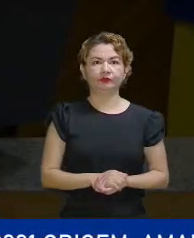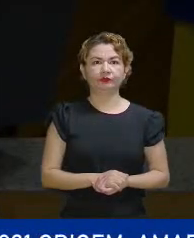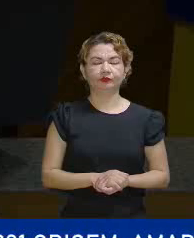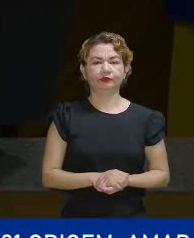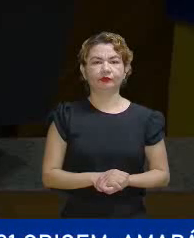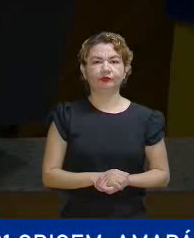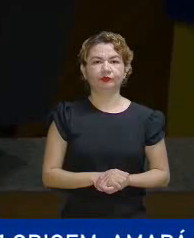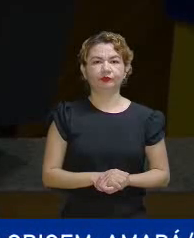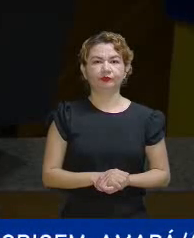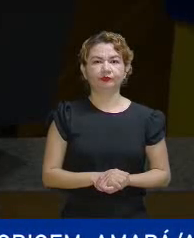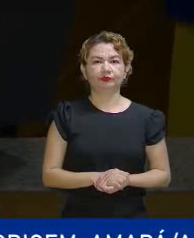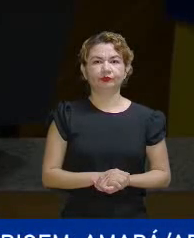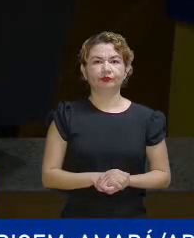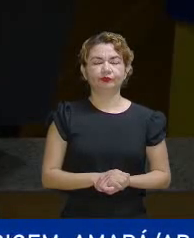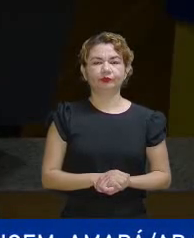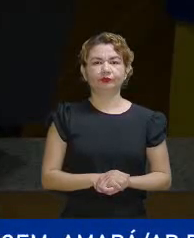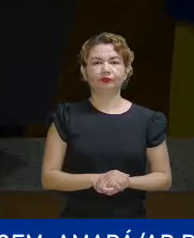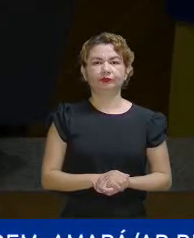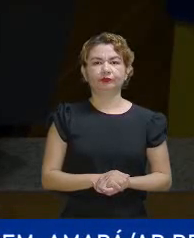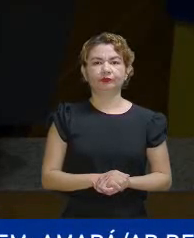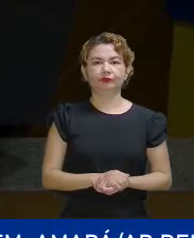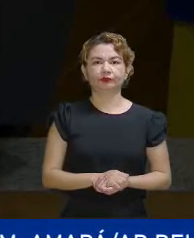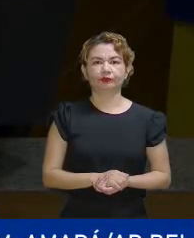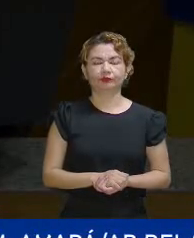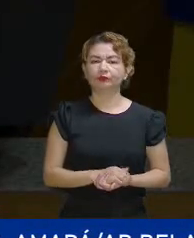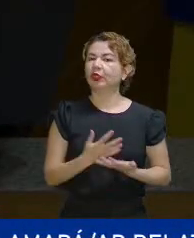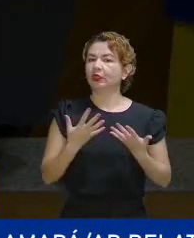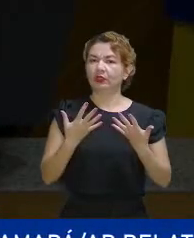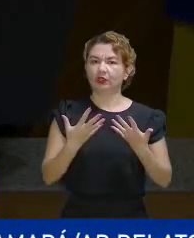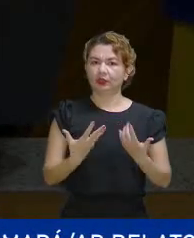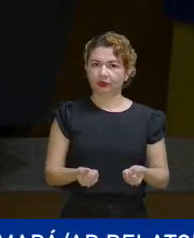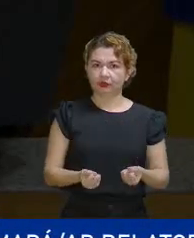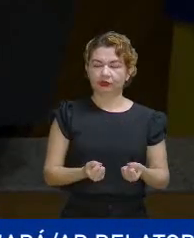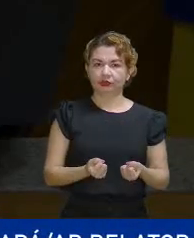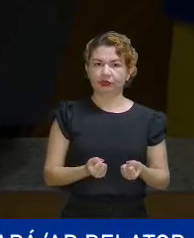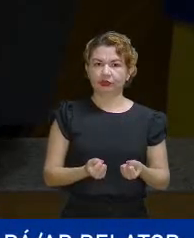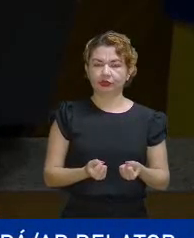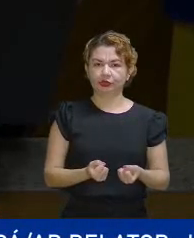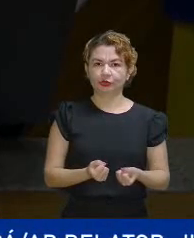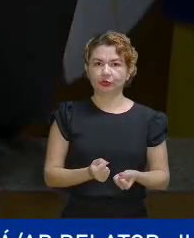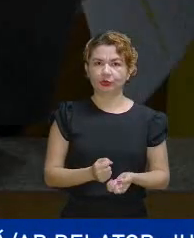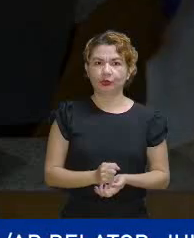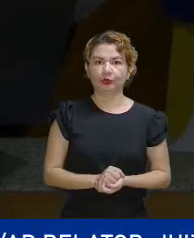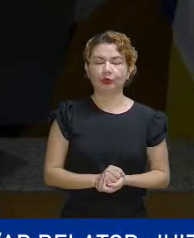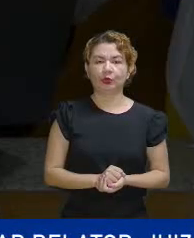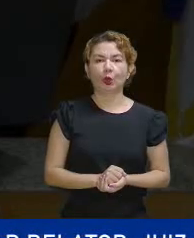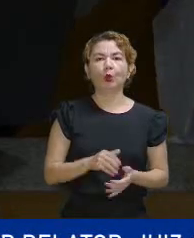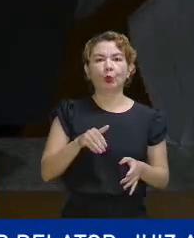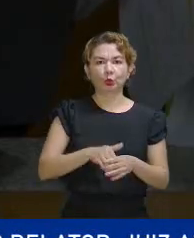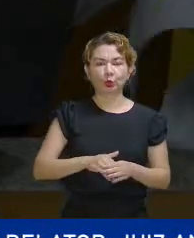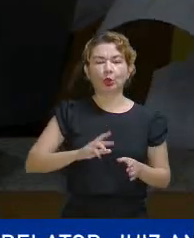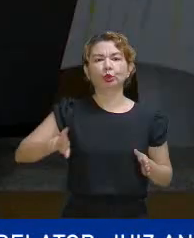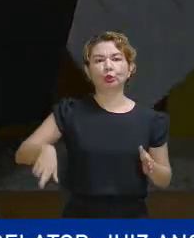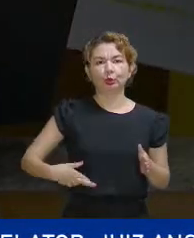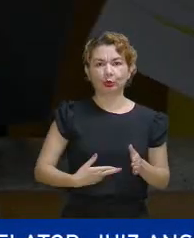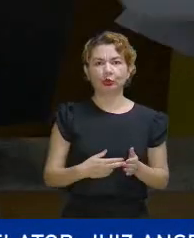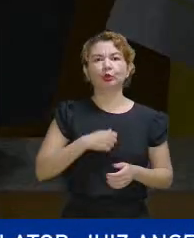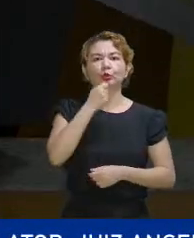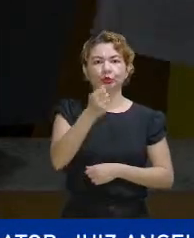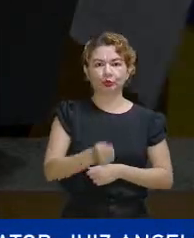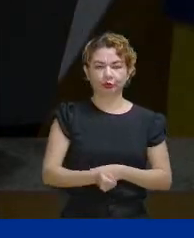do recurso, né? E no mérito negou-lhe provimento nos termos do voto do juiz